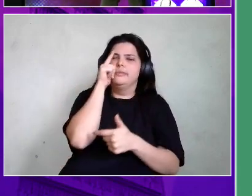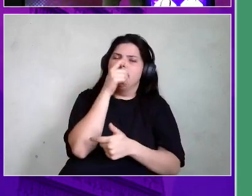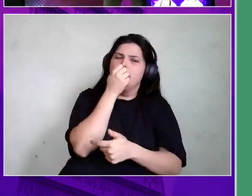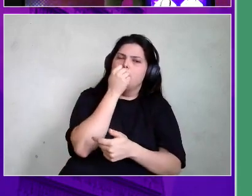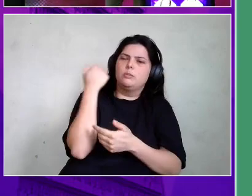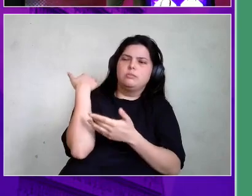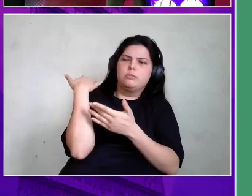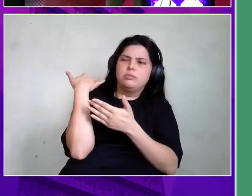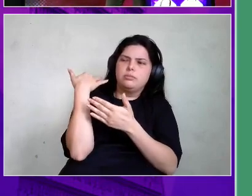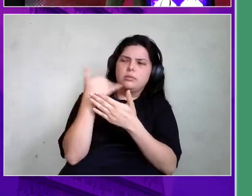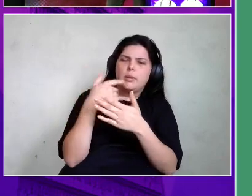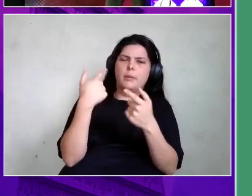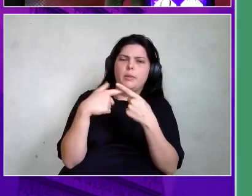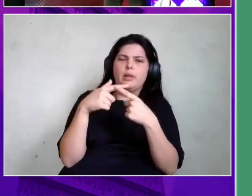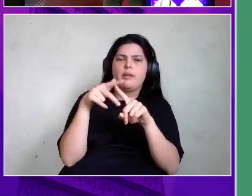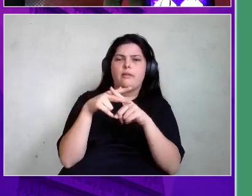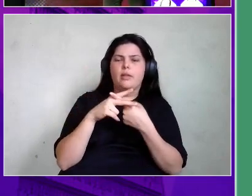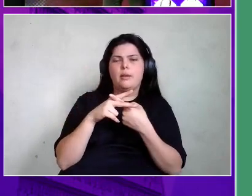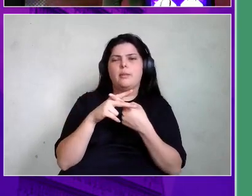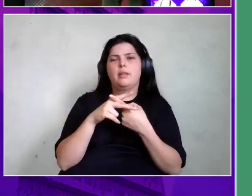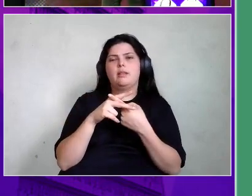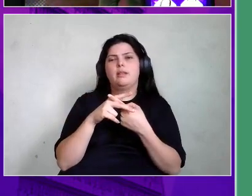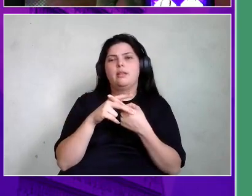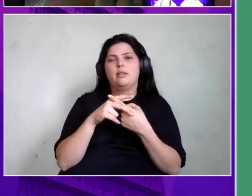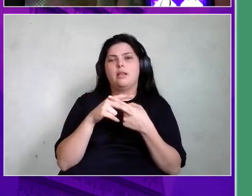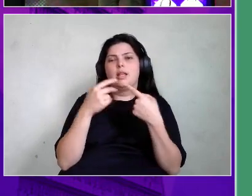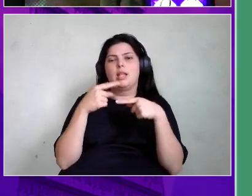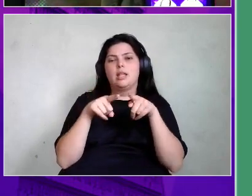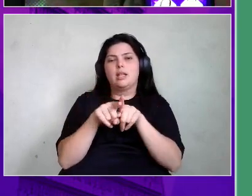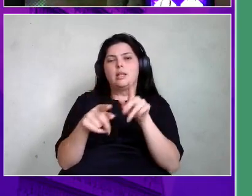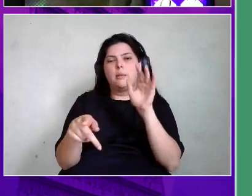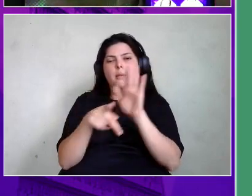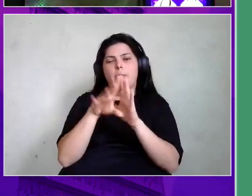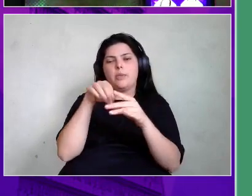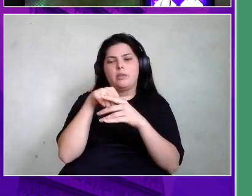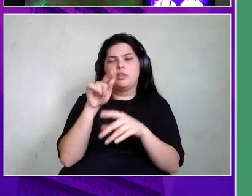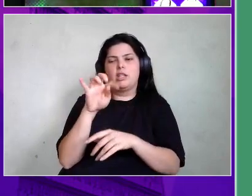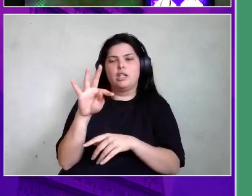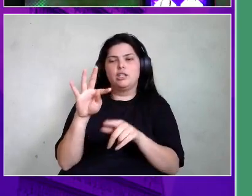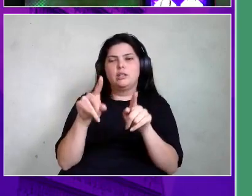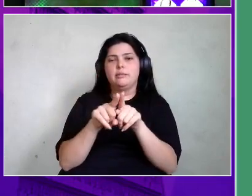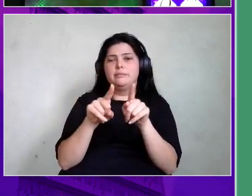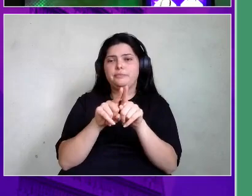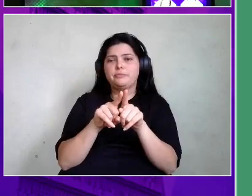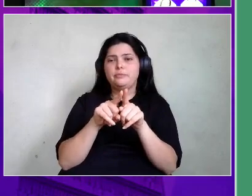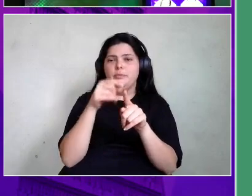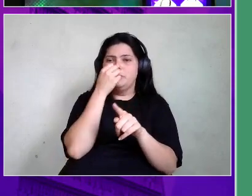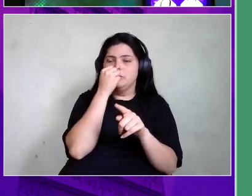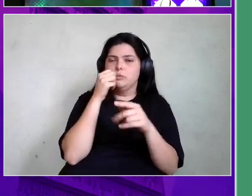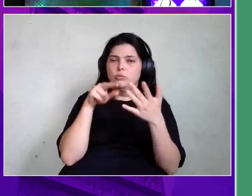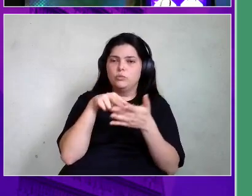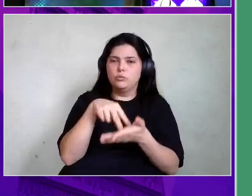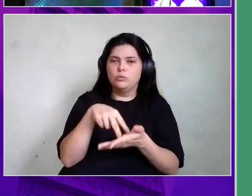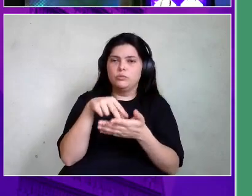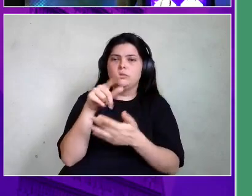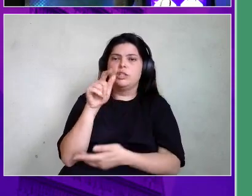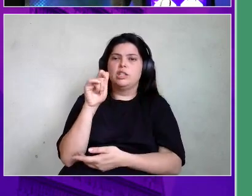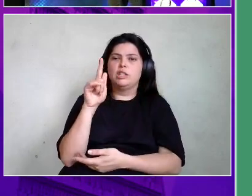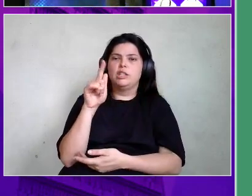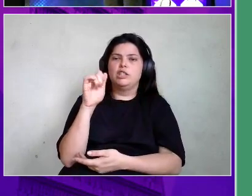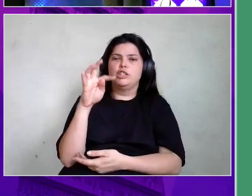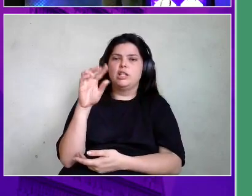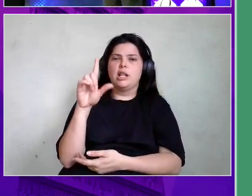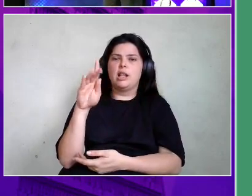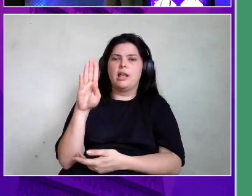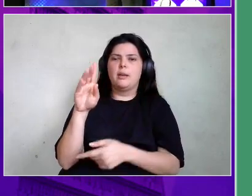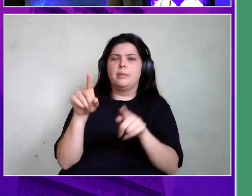ser uma ferramenta muito altamente integrada ao próprio GitHub, mas é uma ferramenta que tem grande destaque atualmente. A gente tem GitLab CI/CD, a